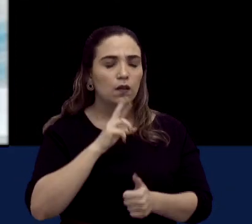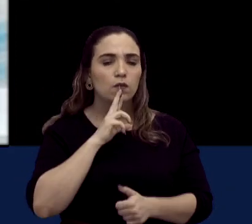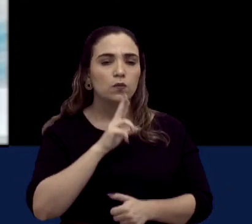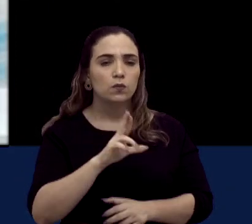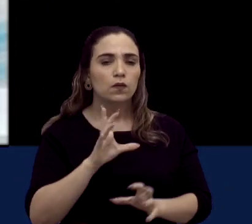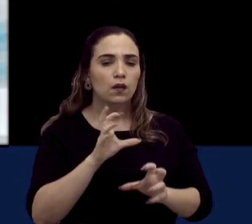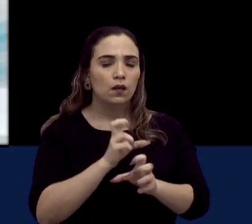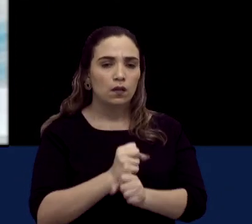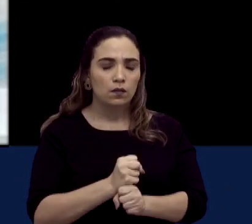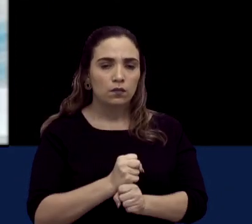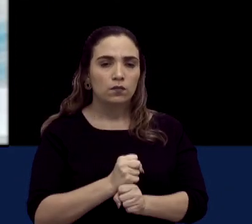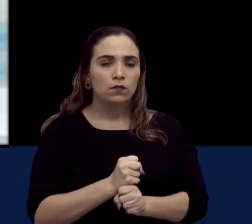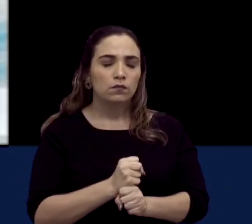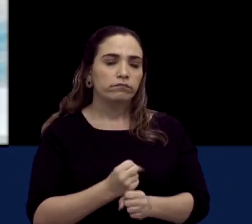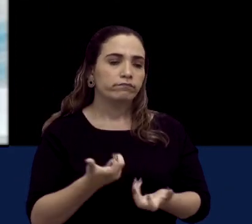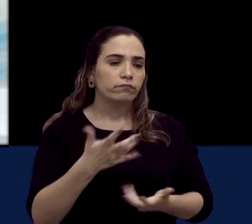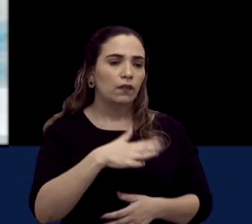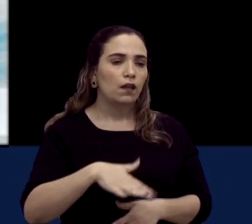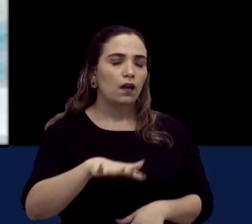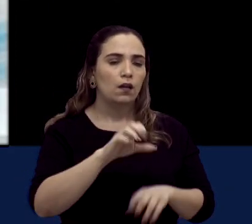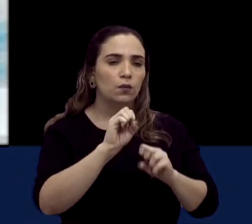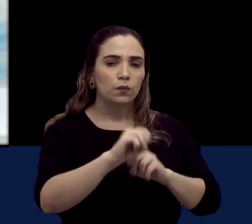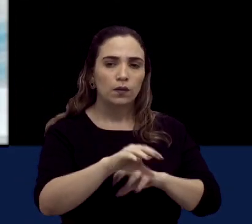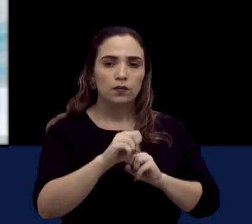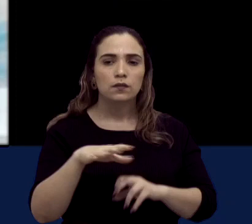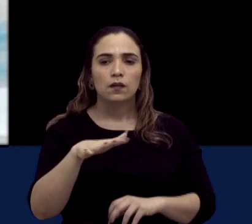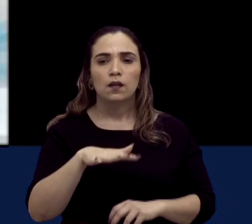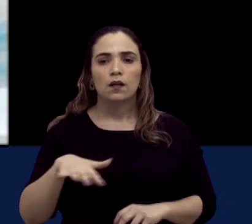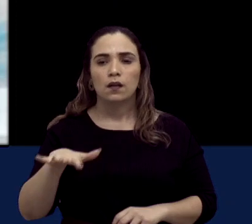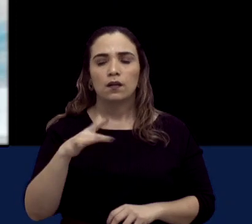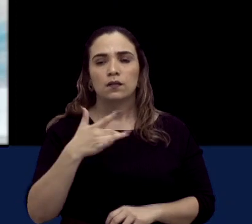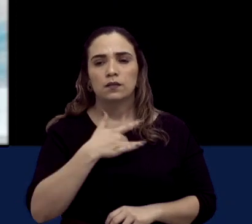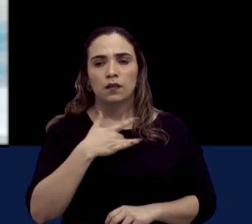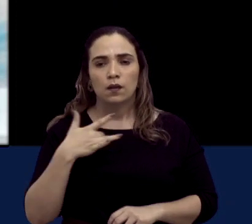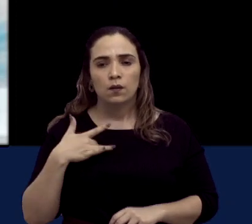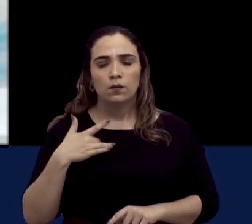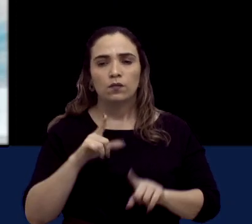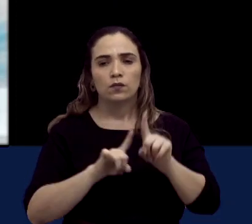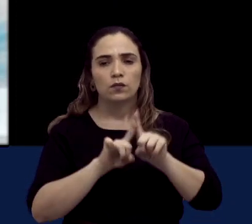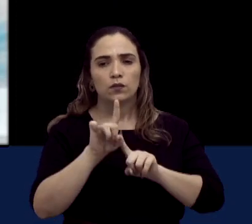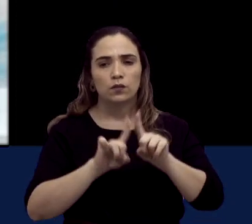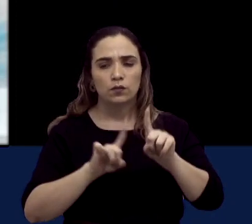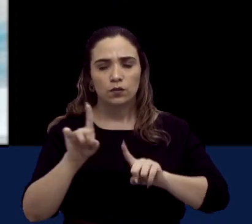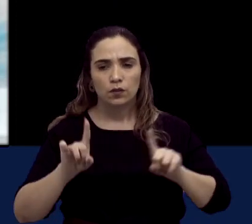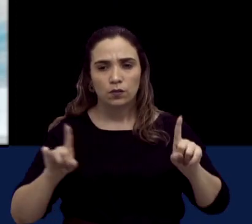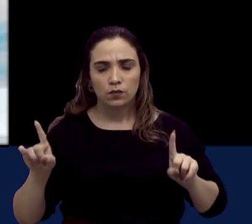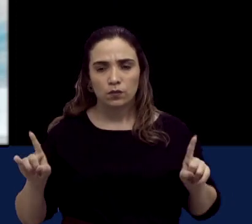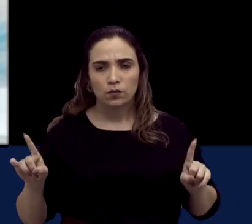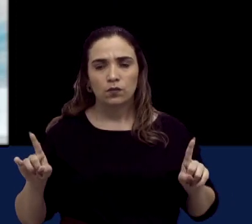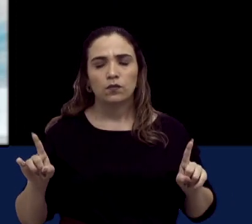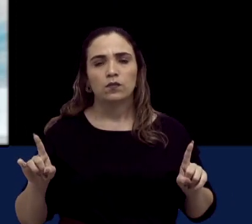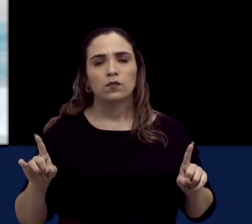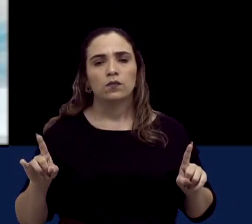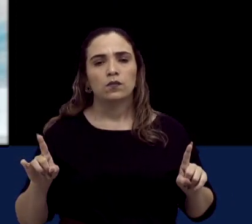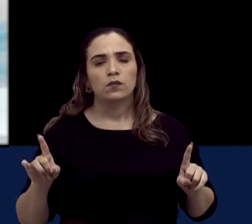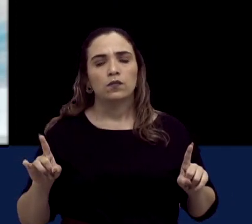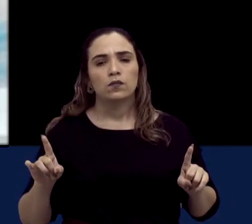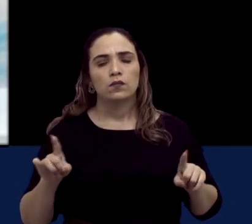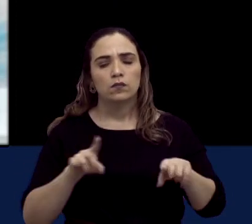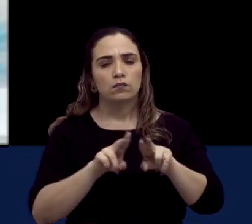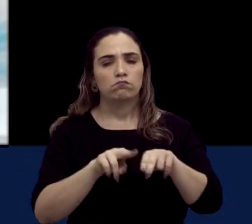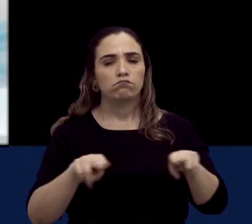por exemplo, da educação, da saúde, indicadores de